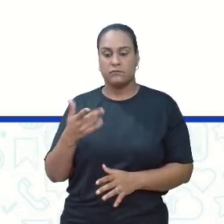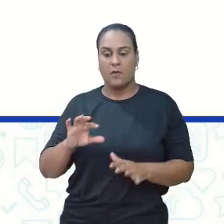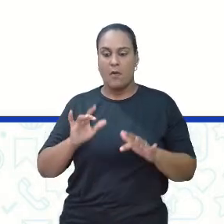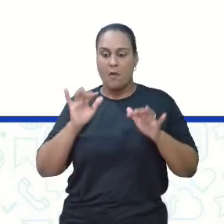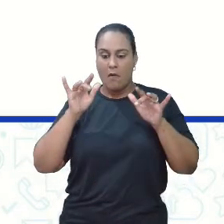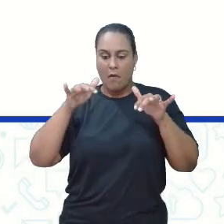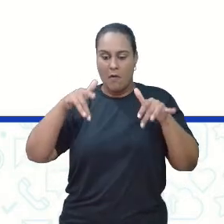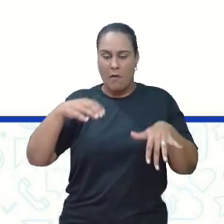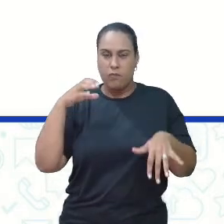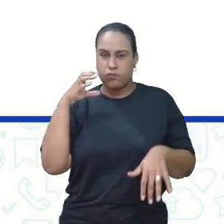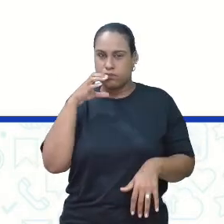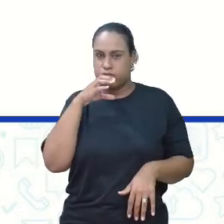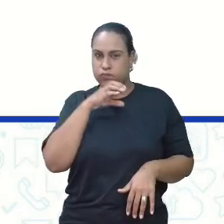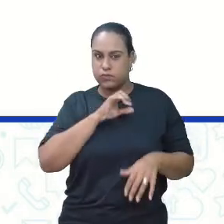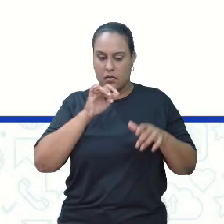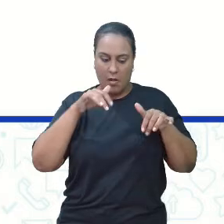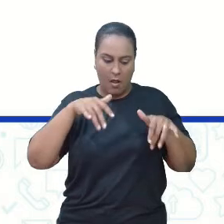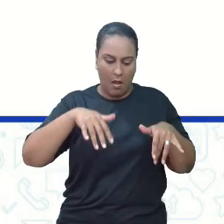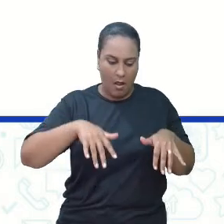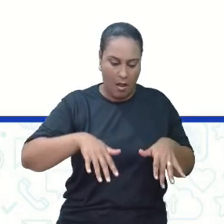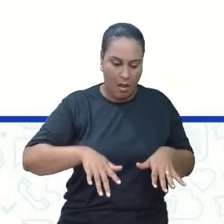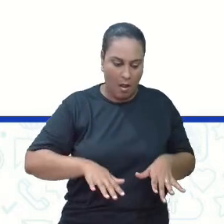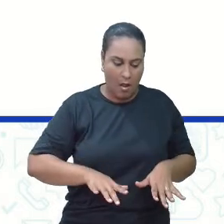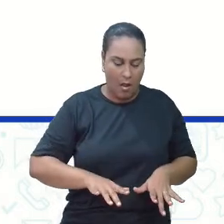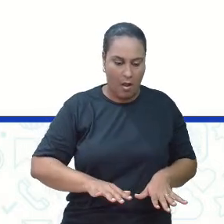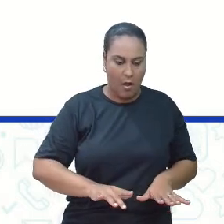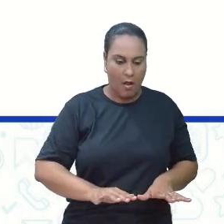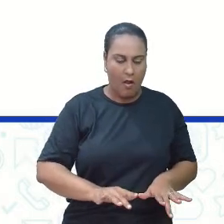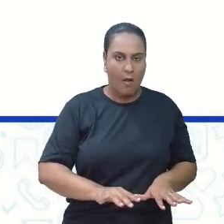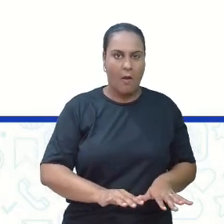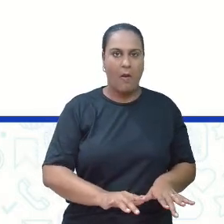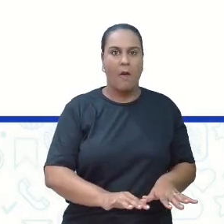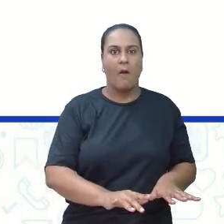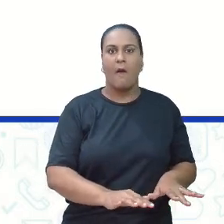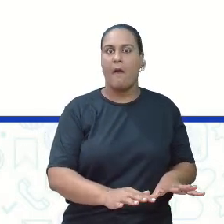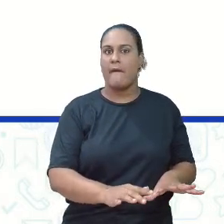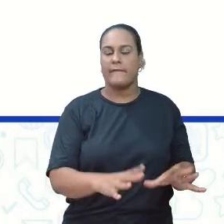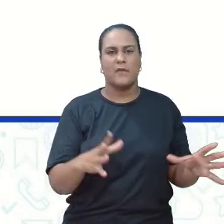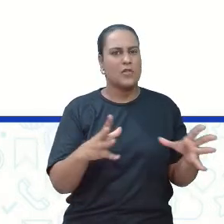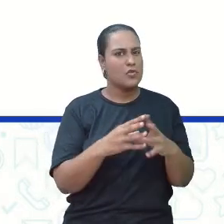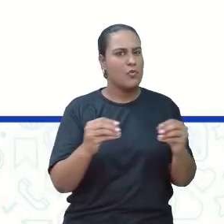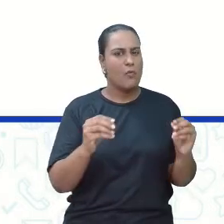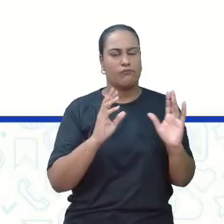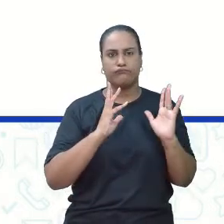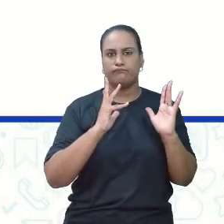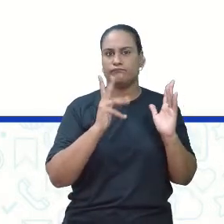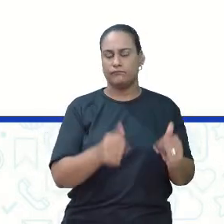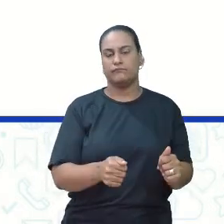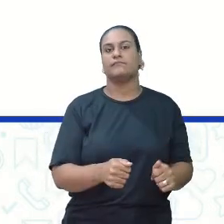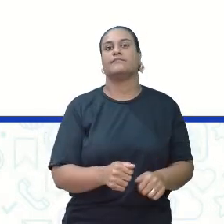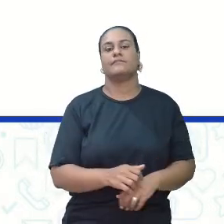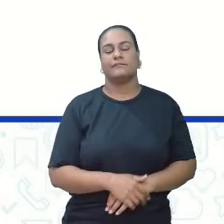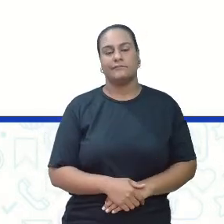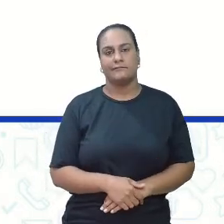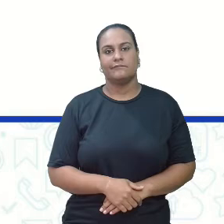tão quente que pode destruir comunidades, vegetais e animais, dependendo do local que atuam. A gente vivenciou